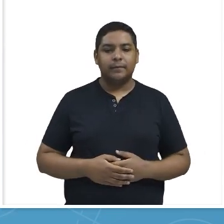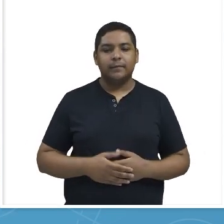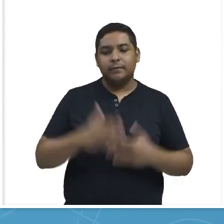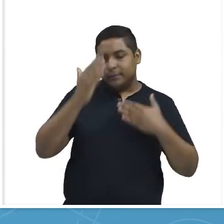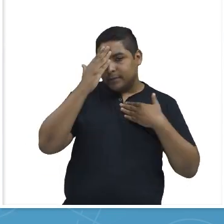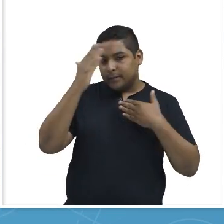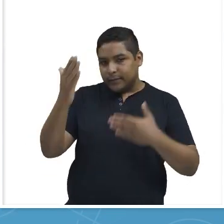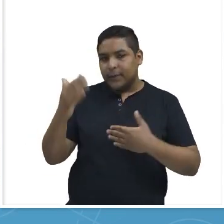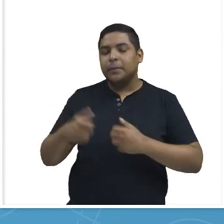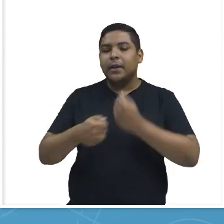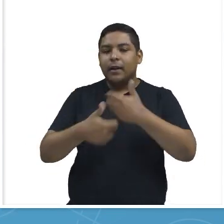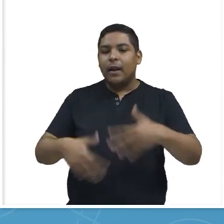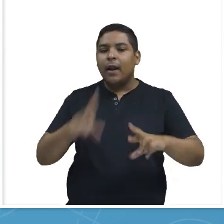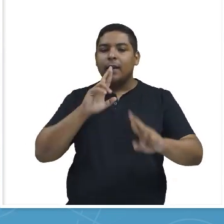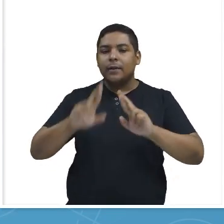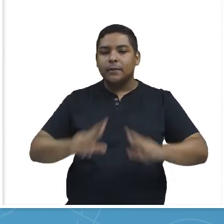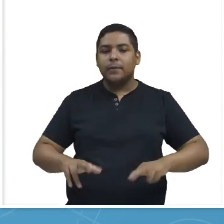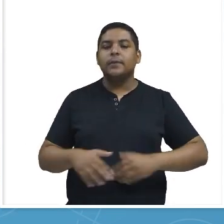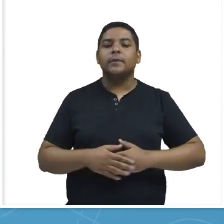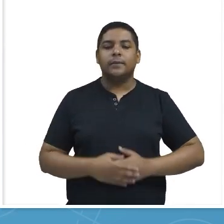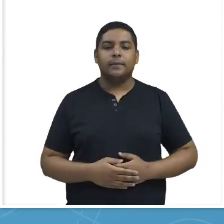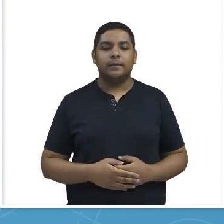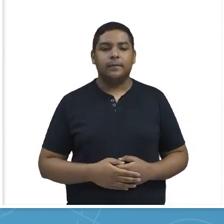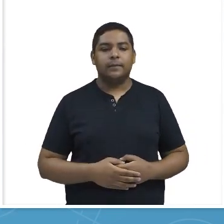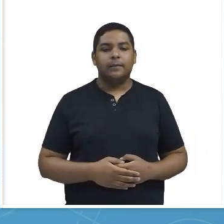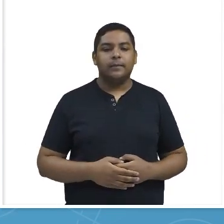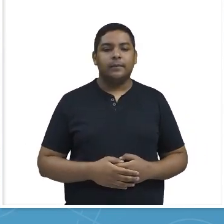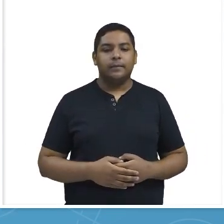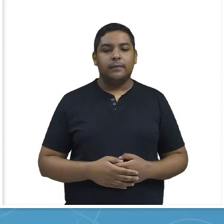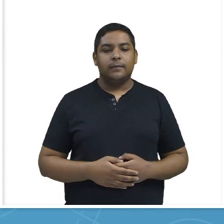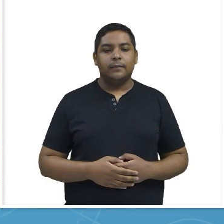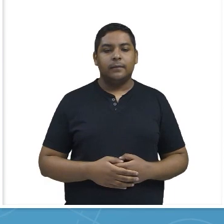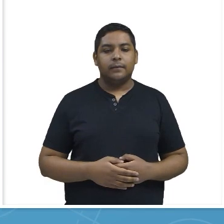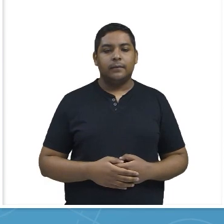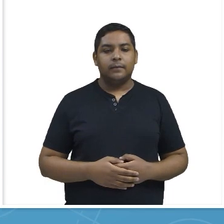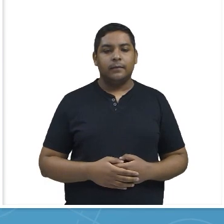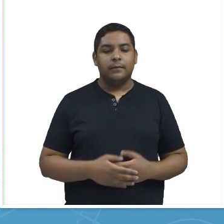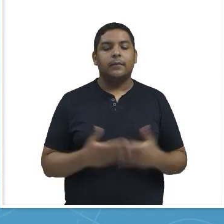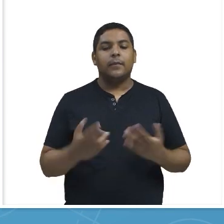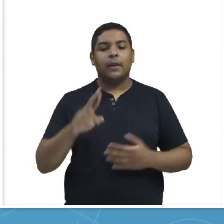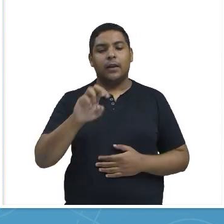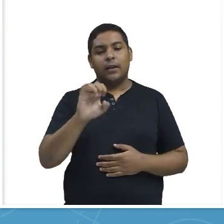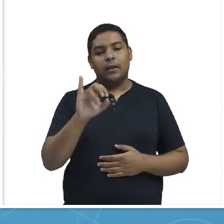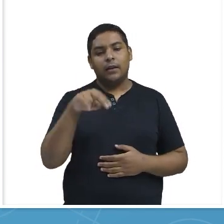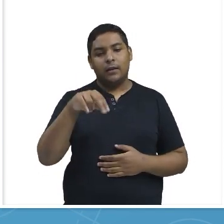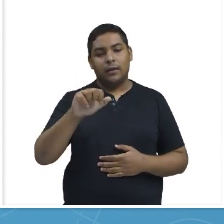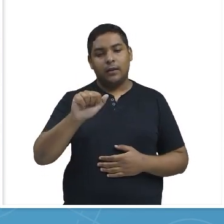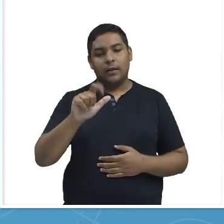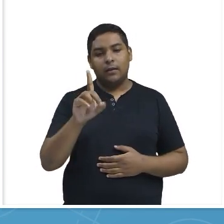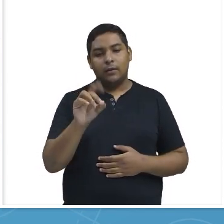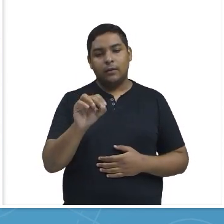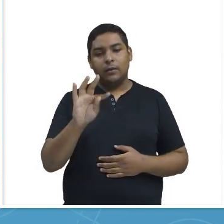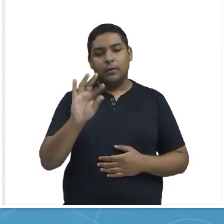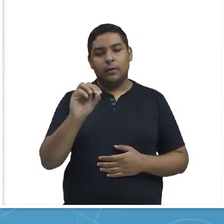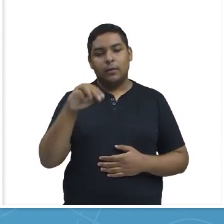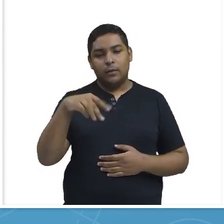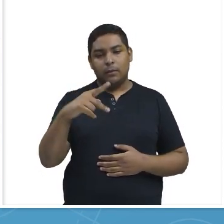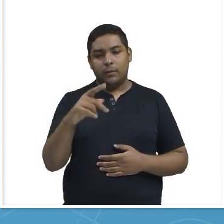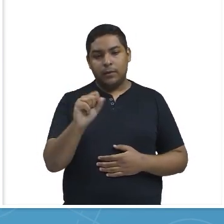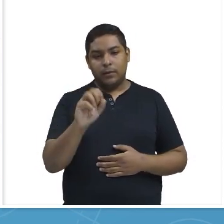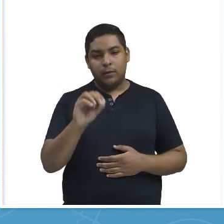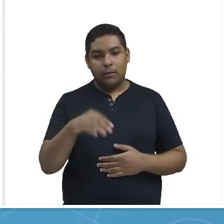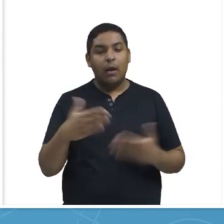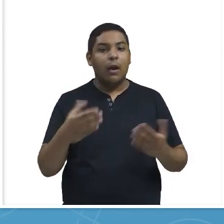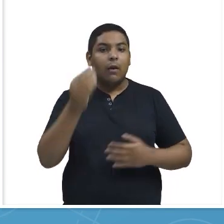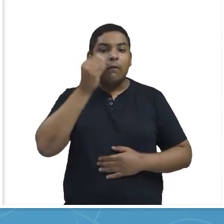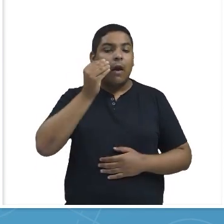pela participação de vocês. Bom, escola também Reinaldo Thompson, né? Acho que eu já falei dessa. Agora vamos dar uma